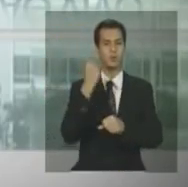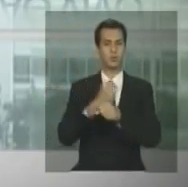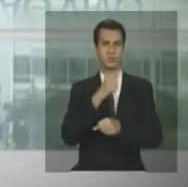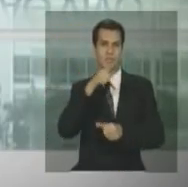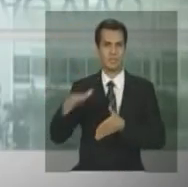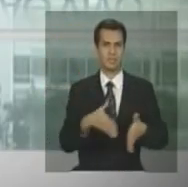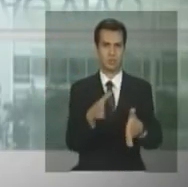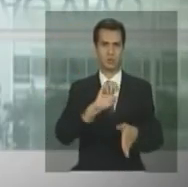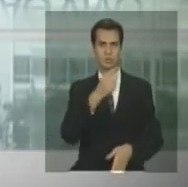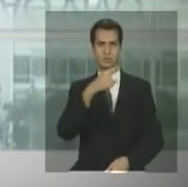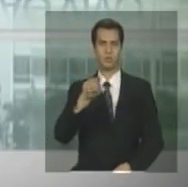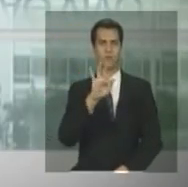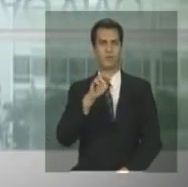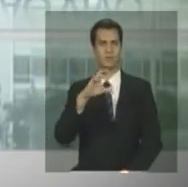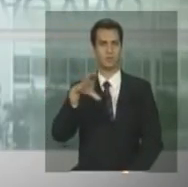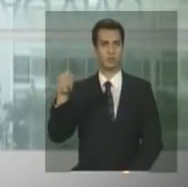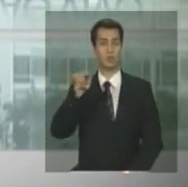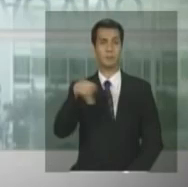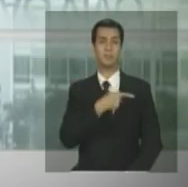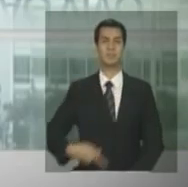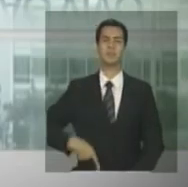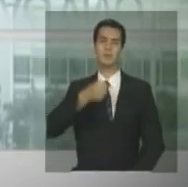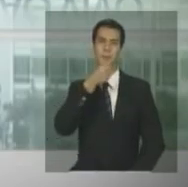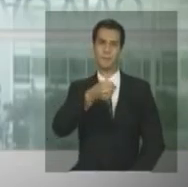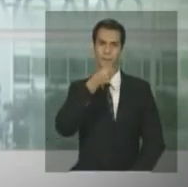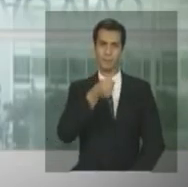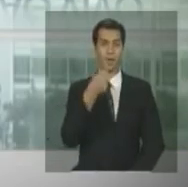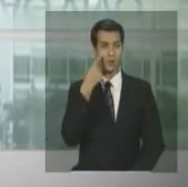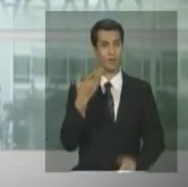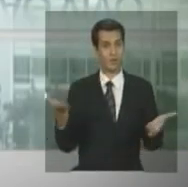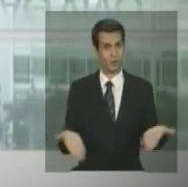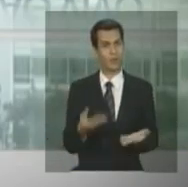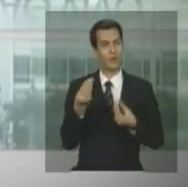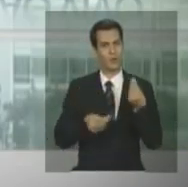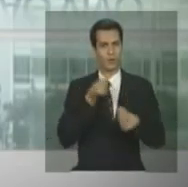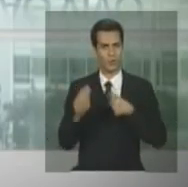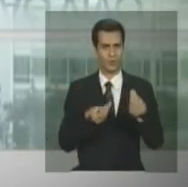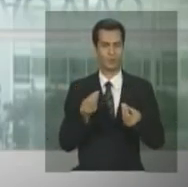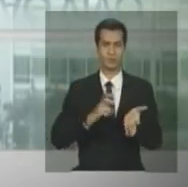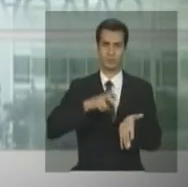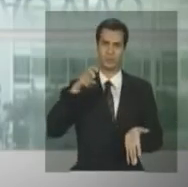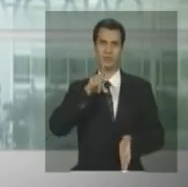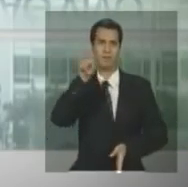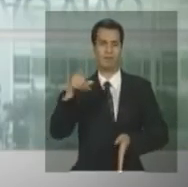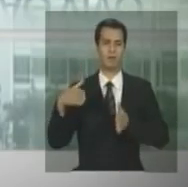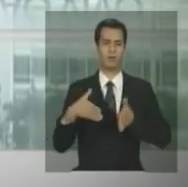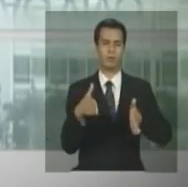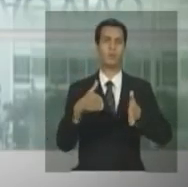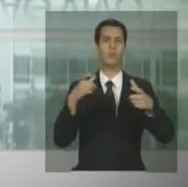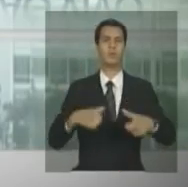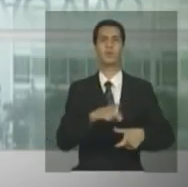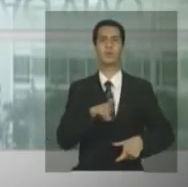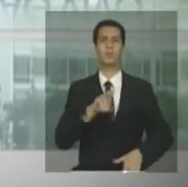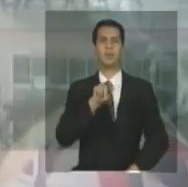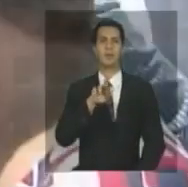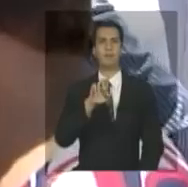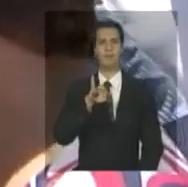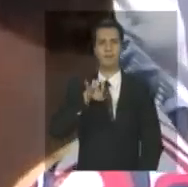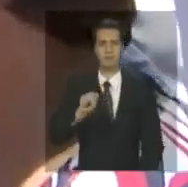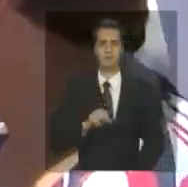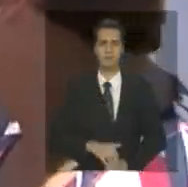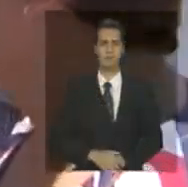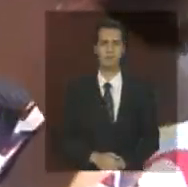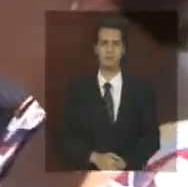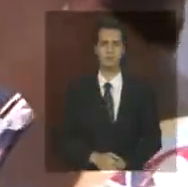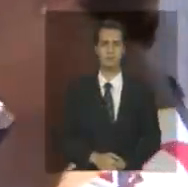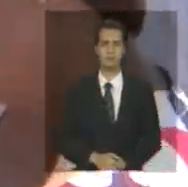e Pernambuco, ela falou com a imprensa. Veja agora como foi a entrevista que ela concedeu pela manhã na barragem de Areias.